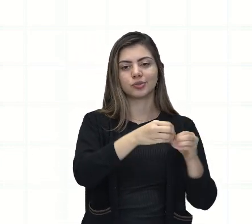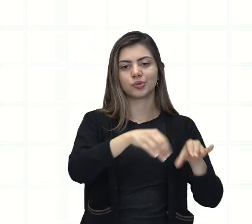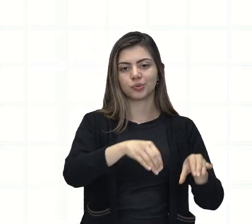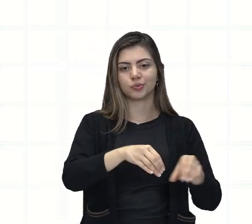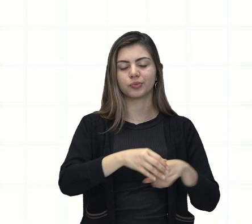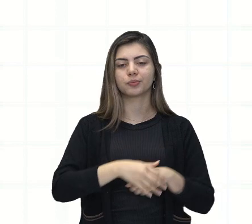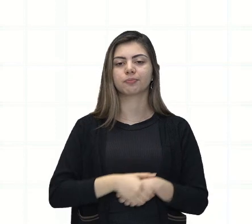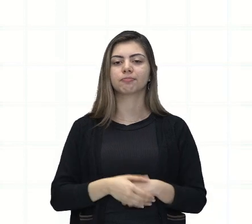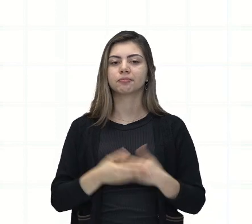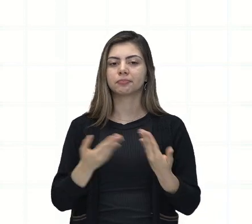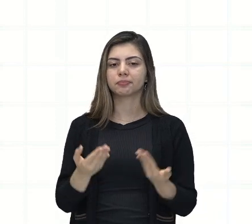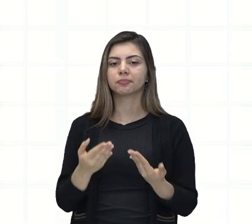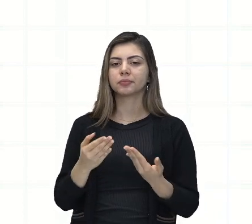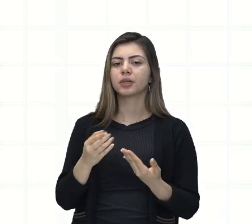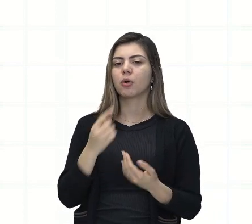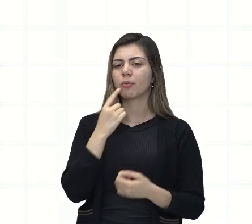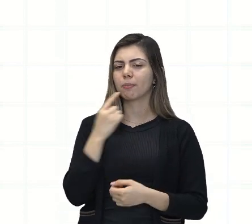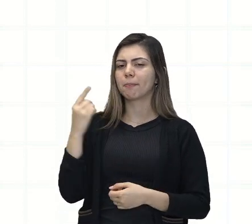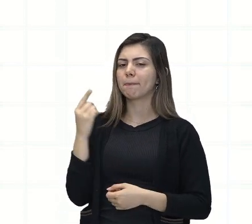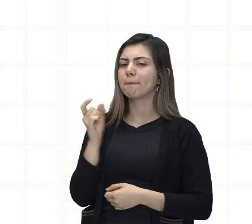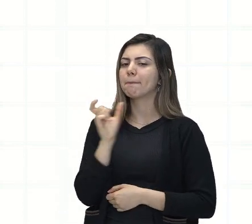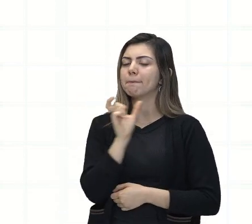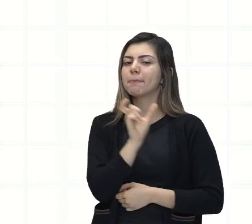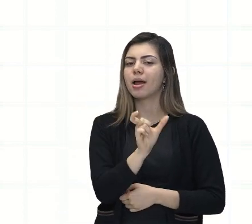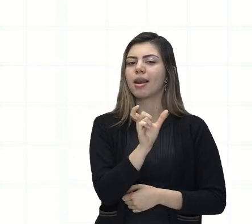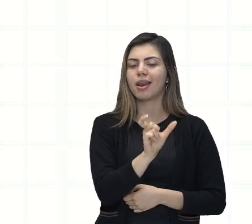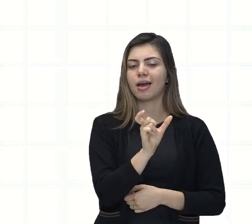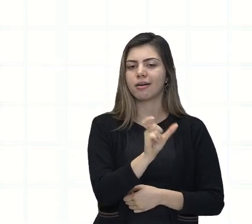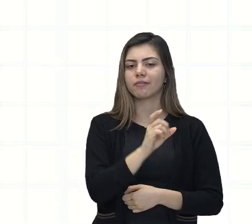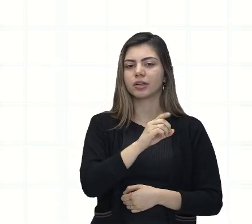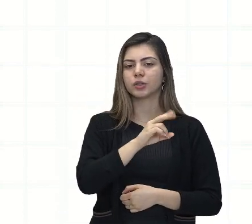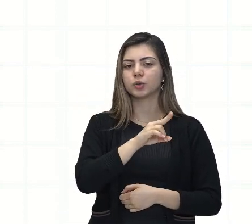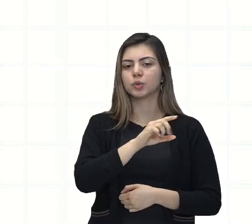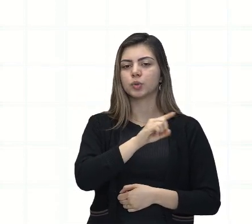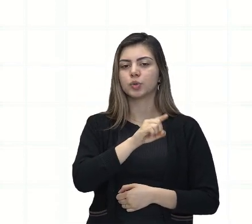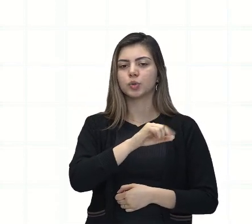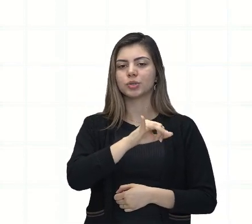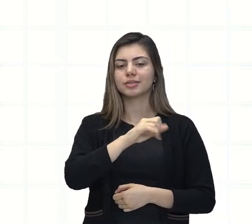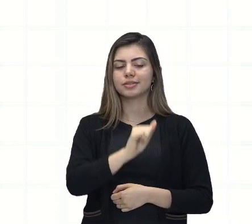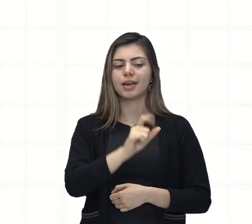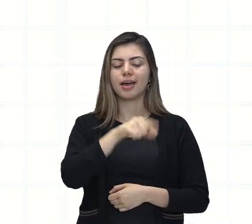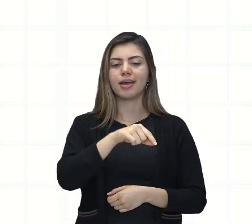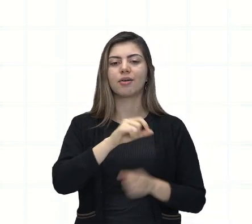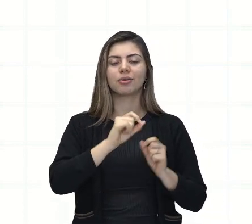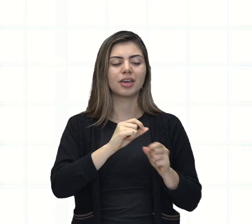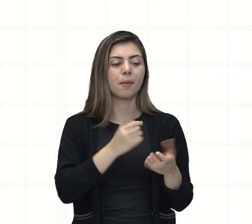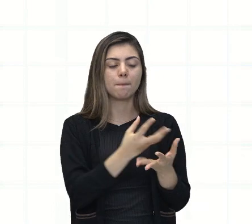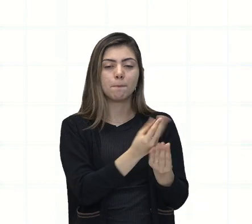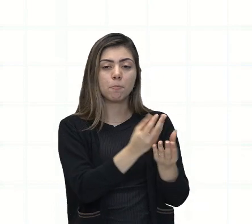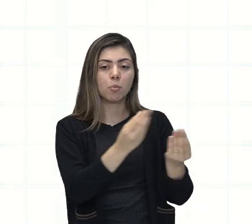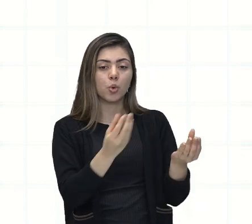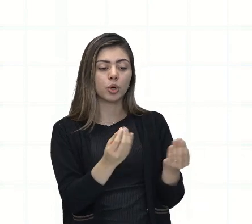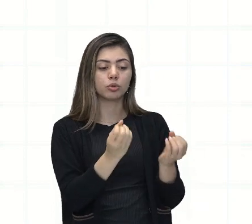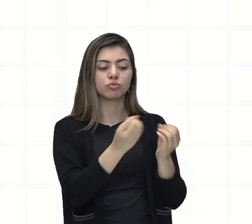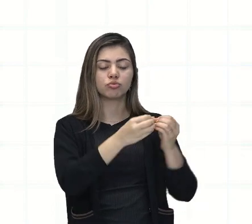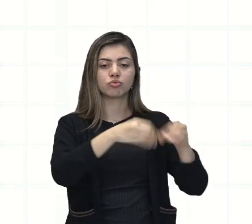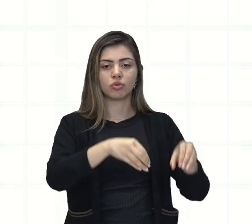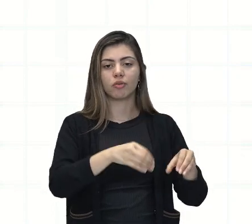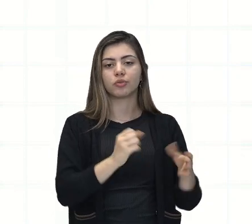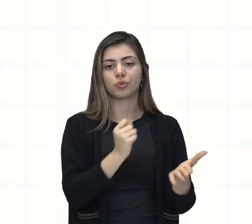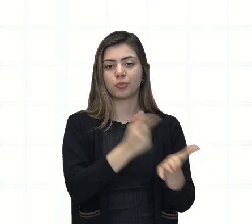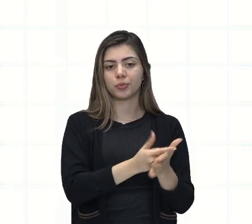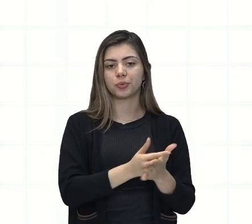né? Então, uma dúzia de ovos. Foram vários ovos que a minha mãe comprou.